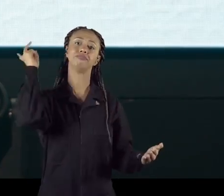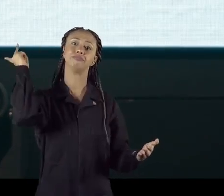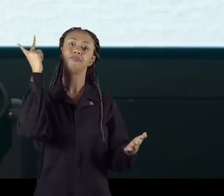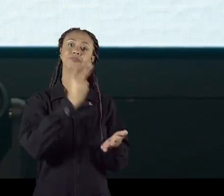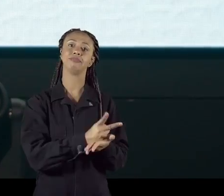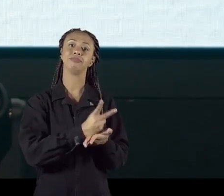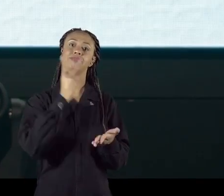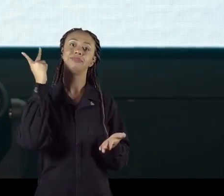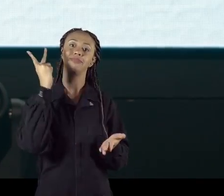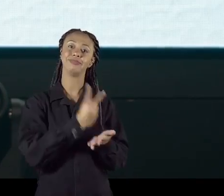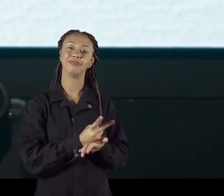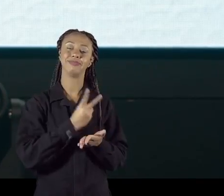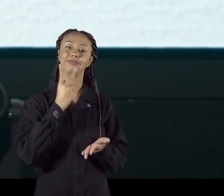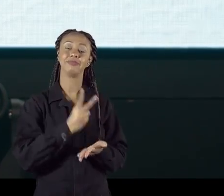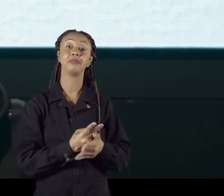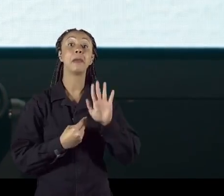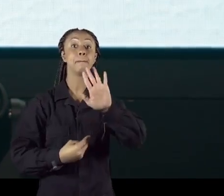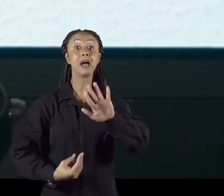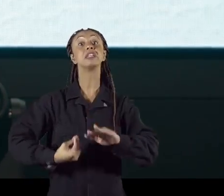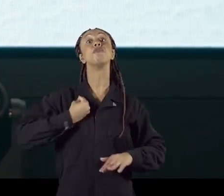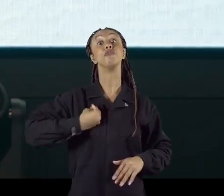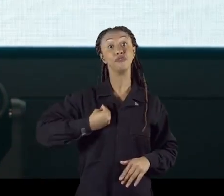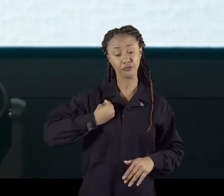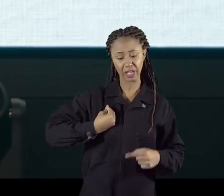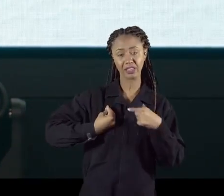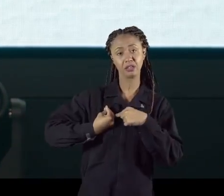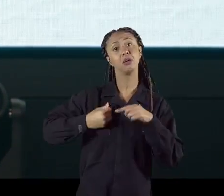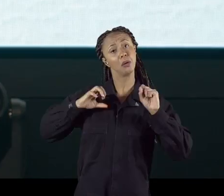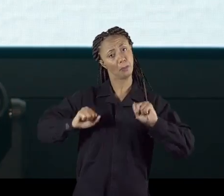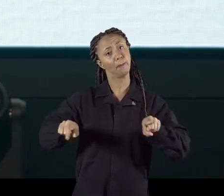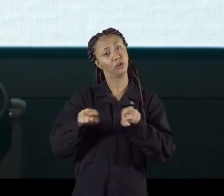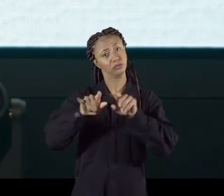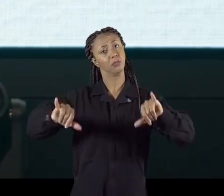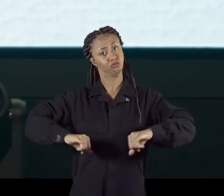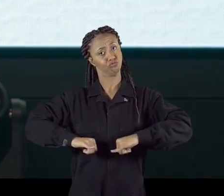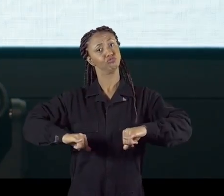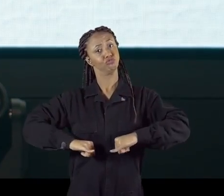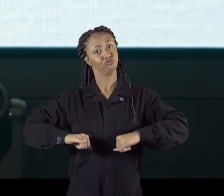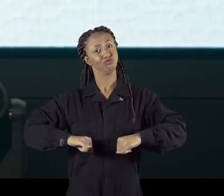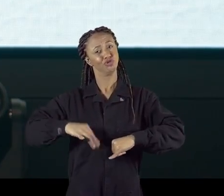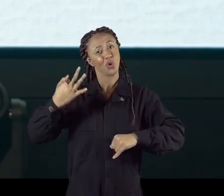é mas a vida é citada também porque a vida pode ser dolorosa